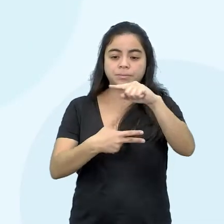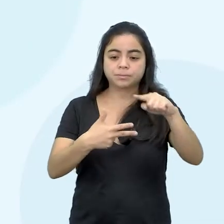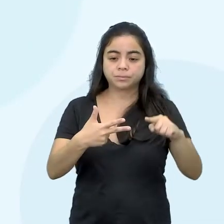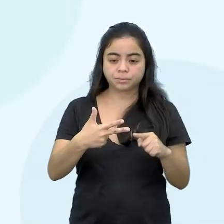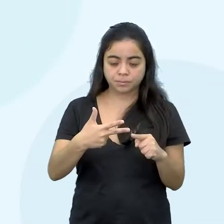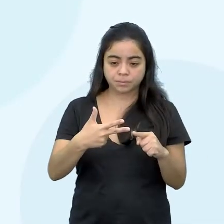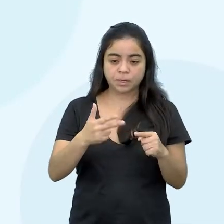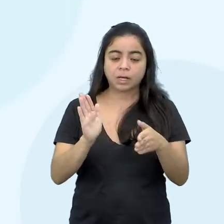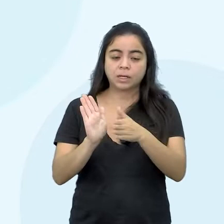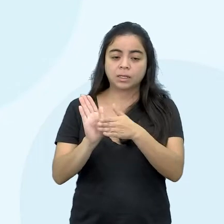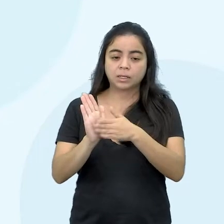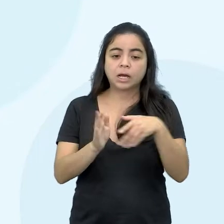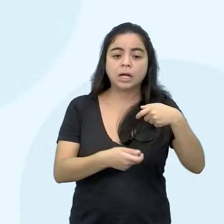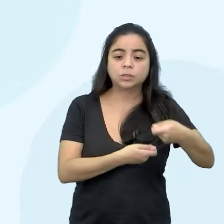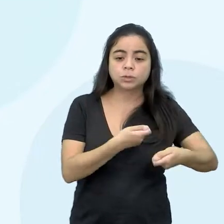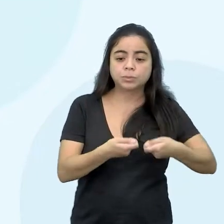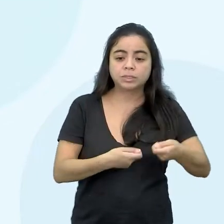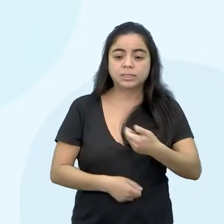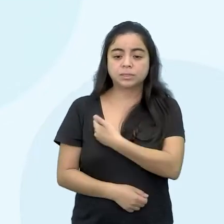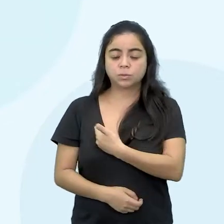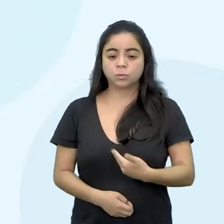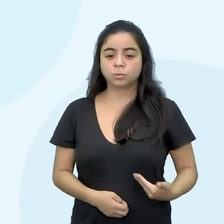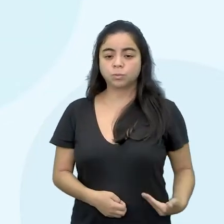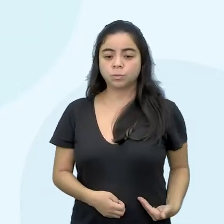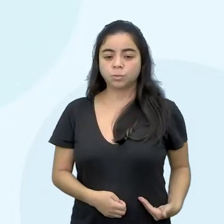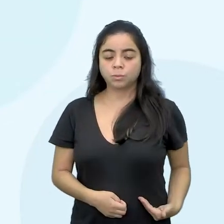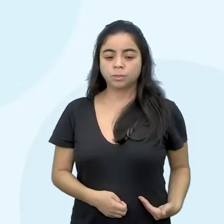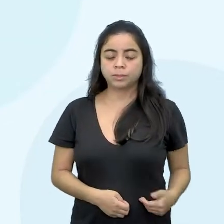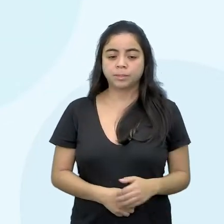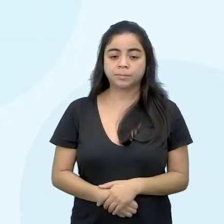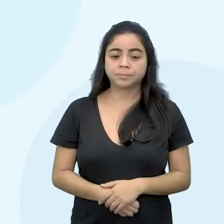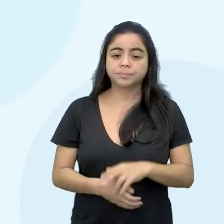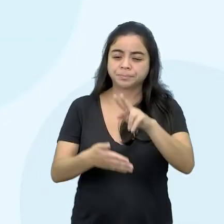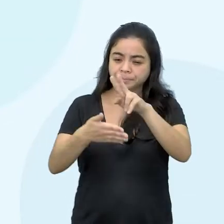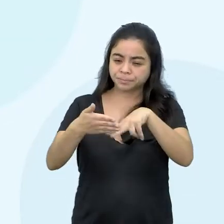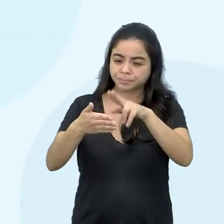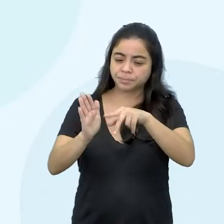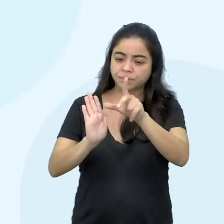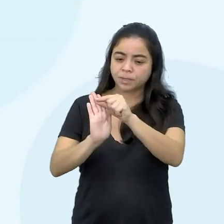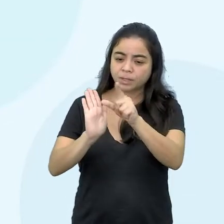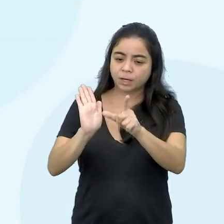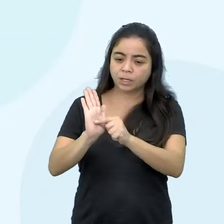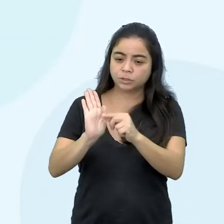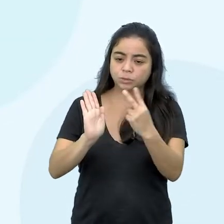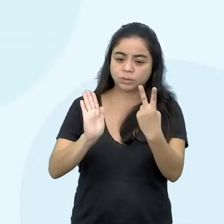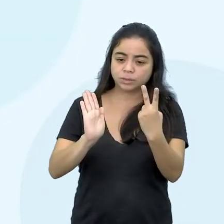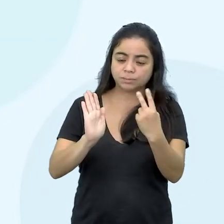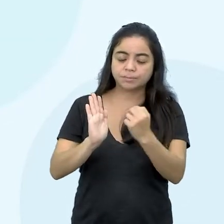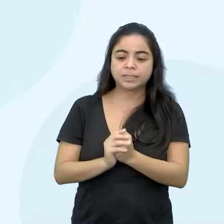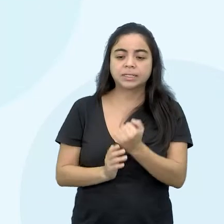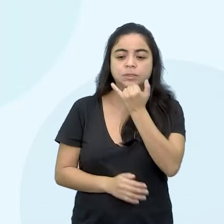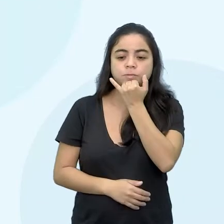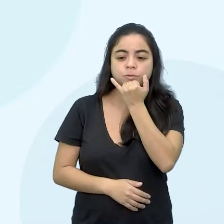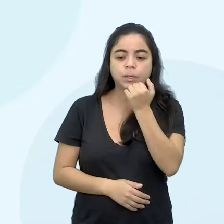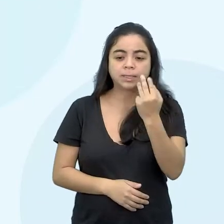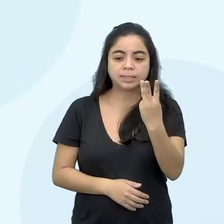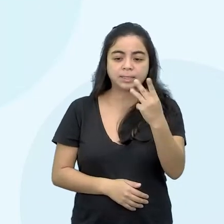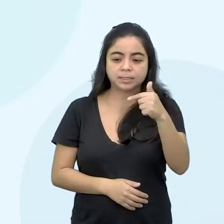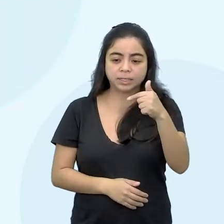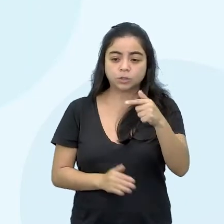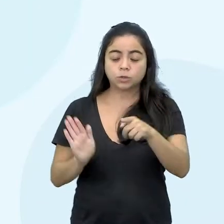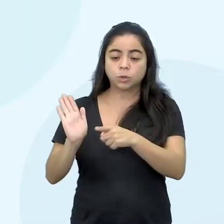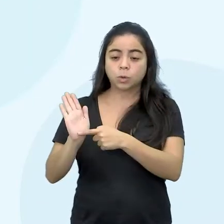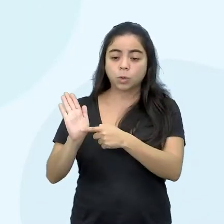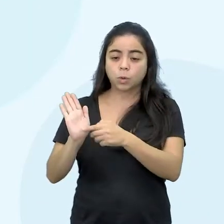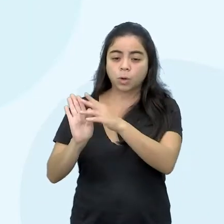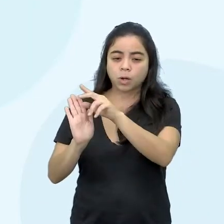que fala sobre administração pública, a gente lê lá no artigo 37 o seguinte: a